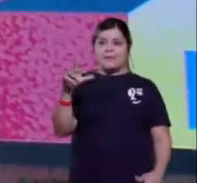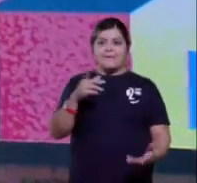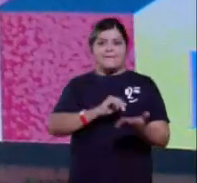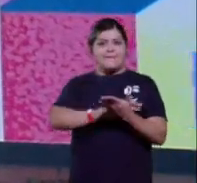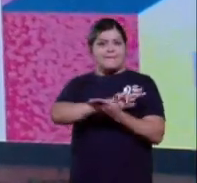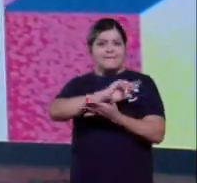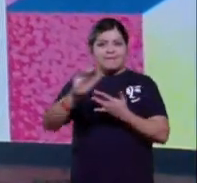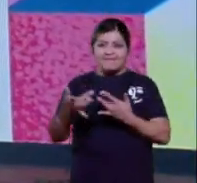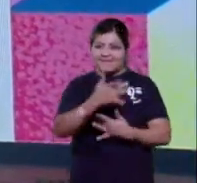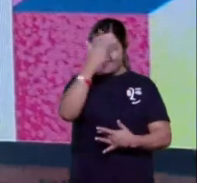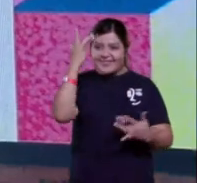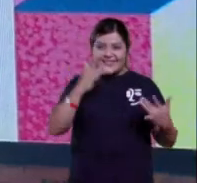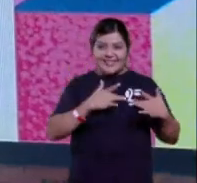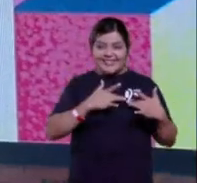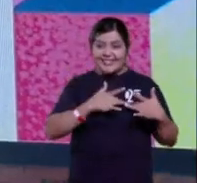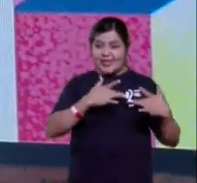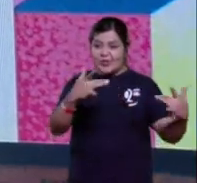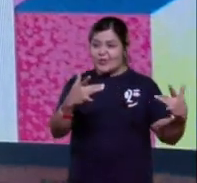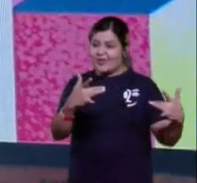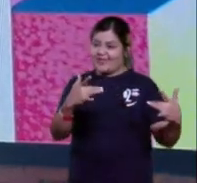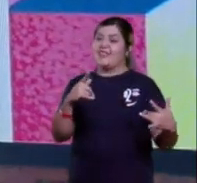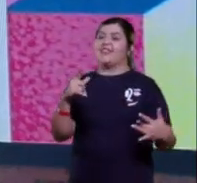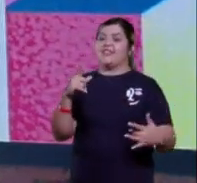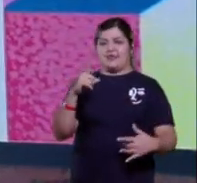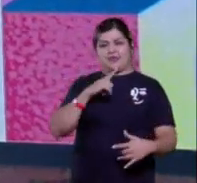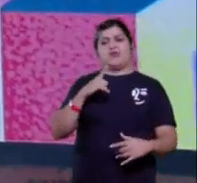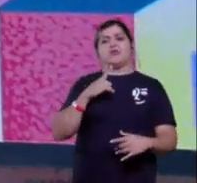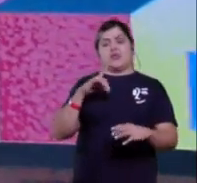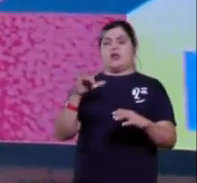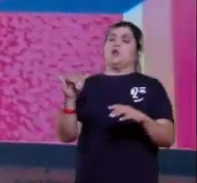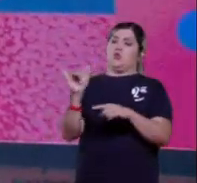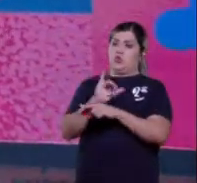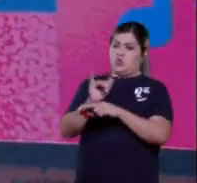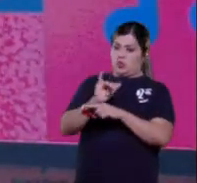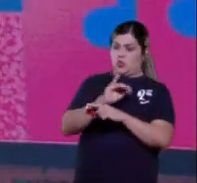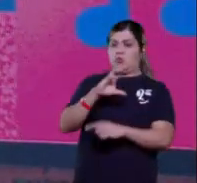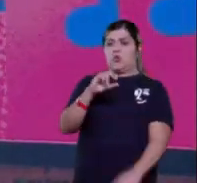doando. A gente está o tempo todo no YouTube da CUFA, do